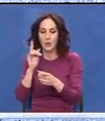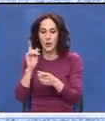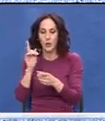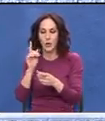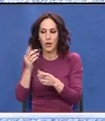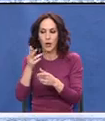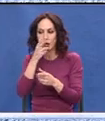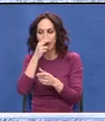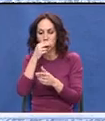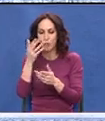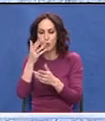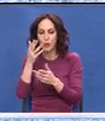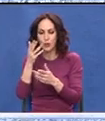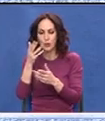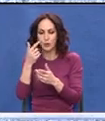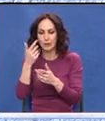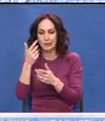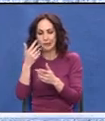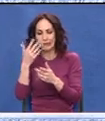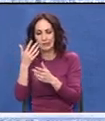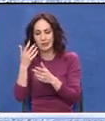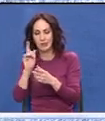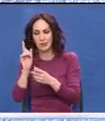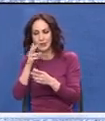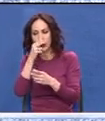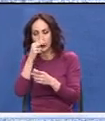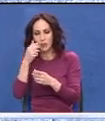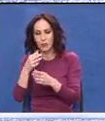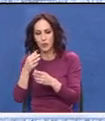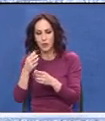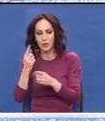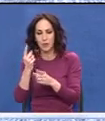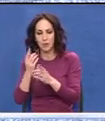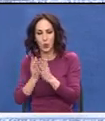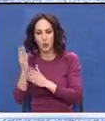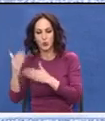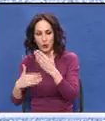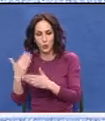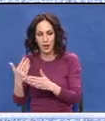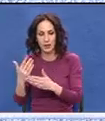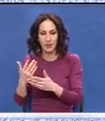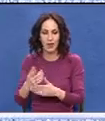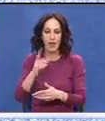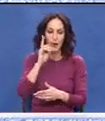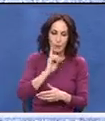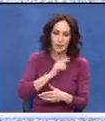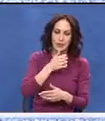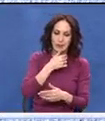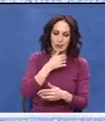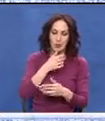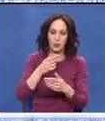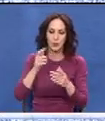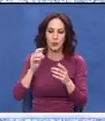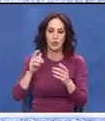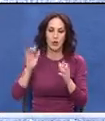era de acordo com aquilo que tivemos não era uma relação para manter esta me atrai então decidido é ao fim